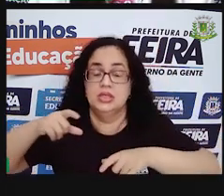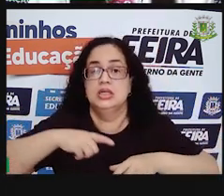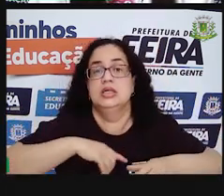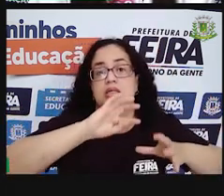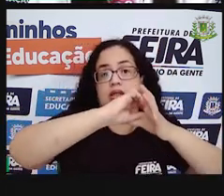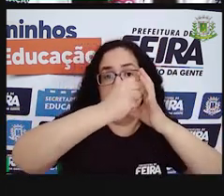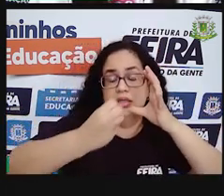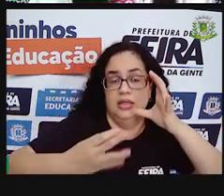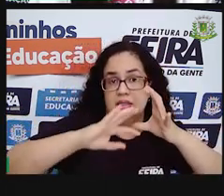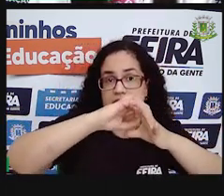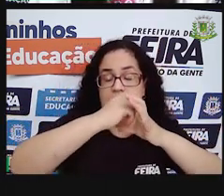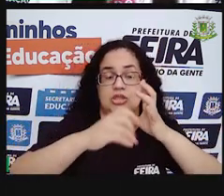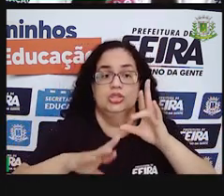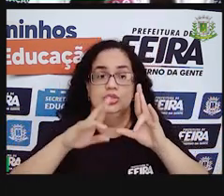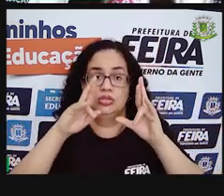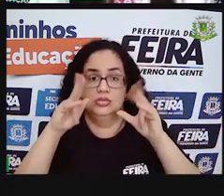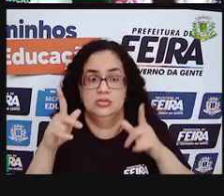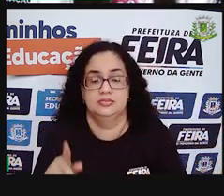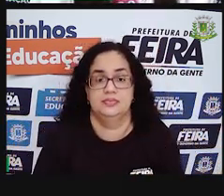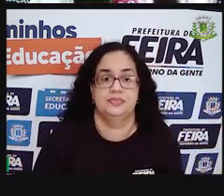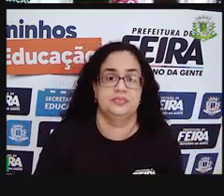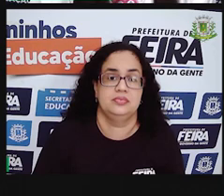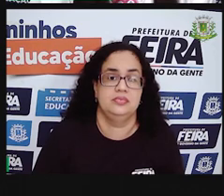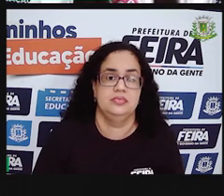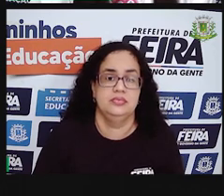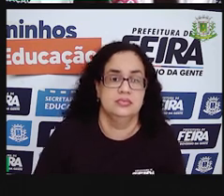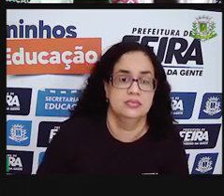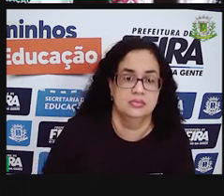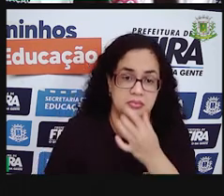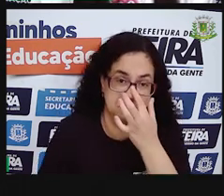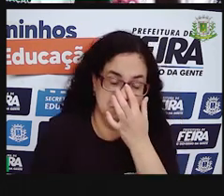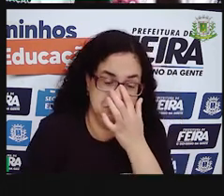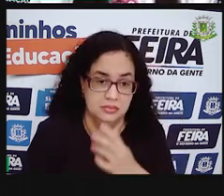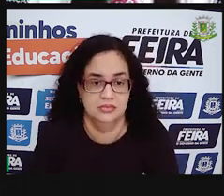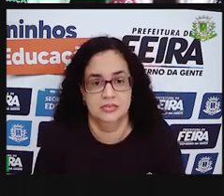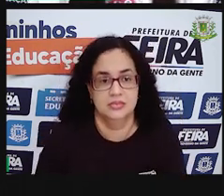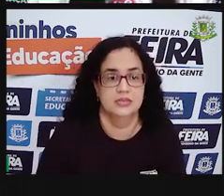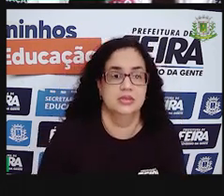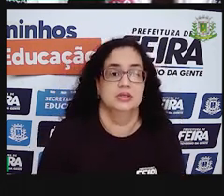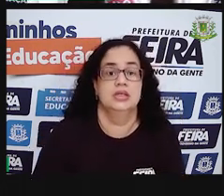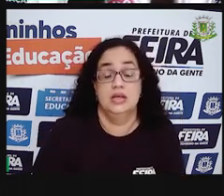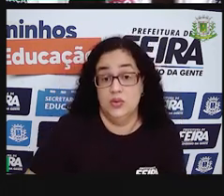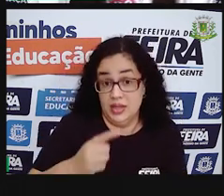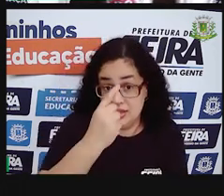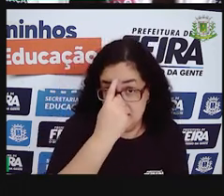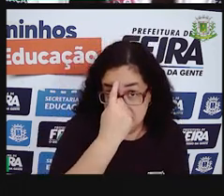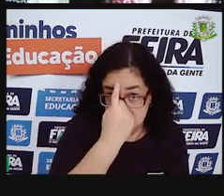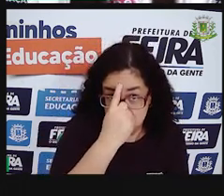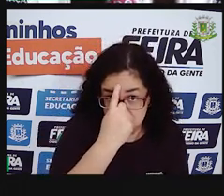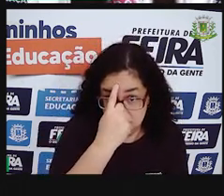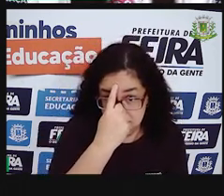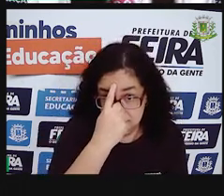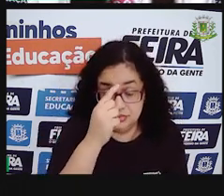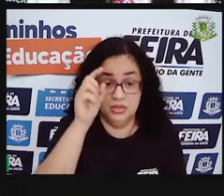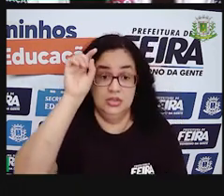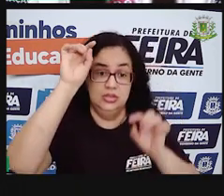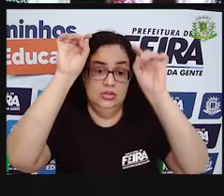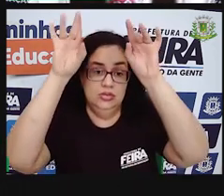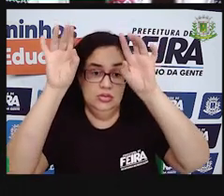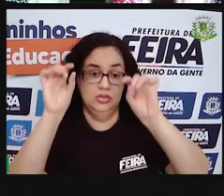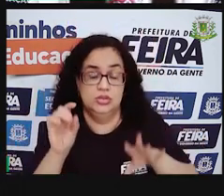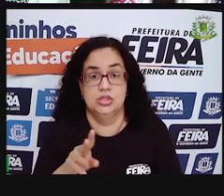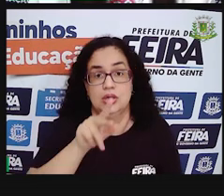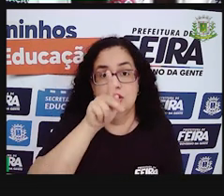características diferentes em cada grupo. Considera-se que a Índia,